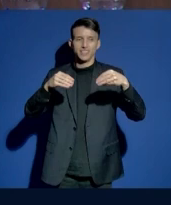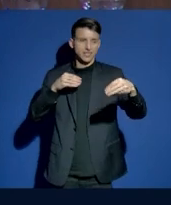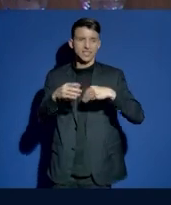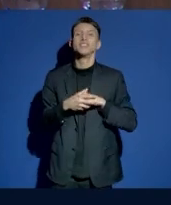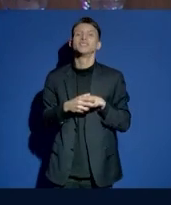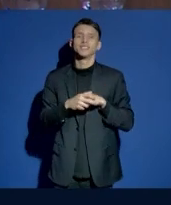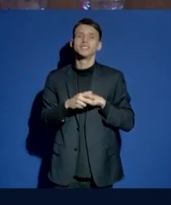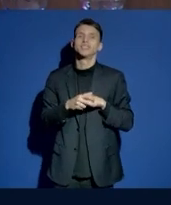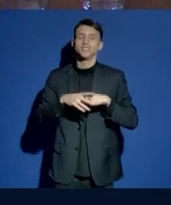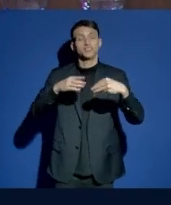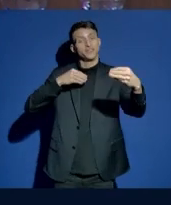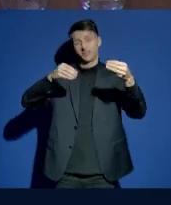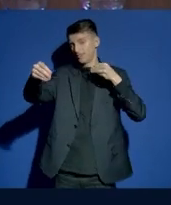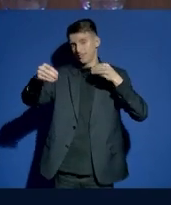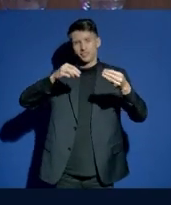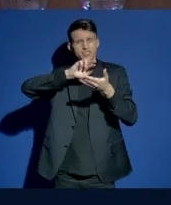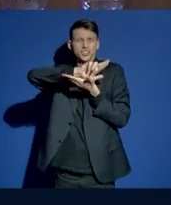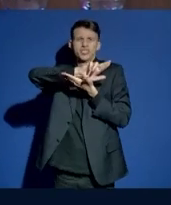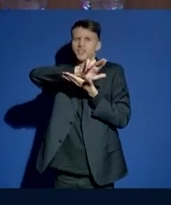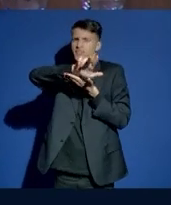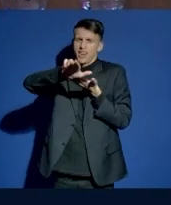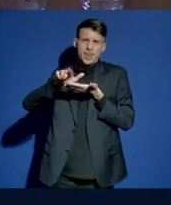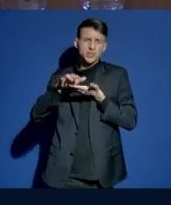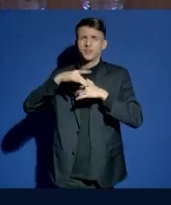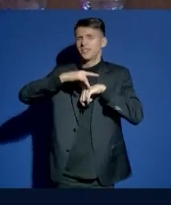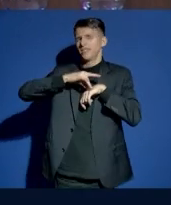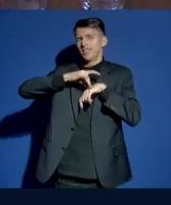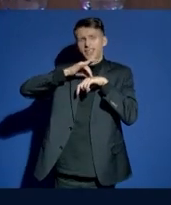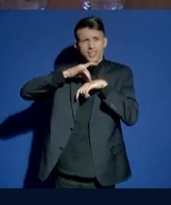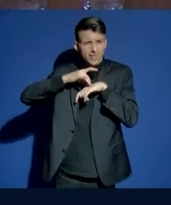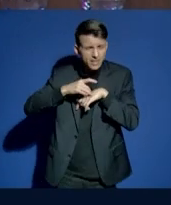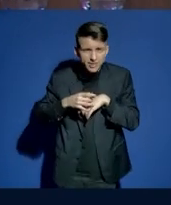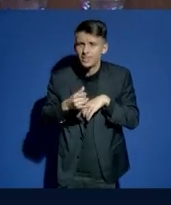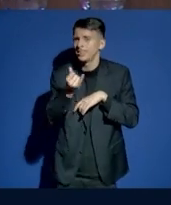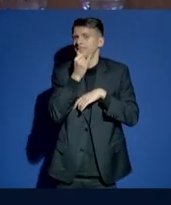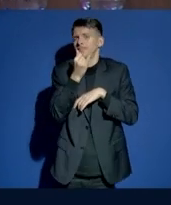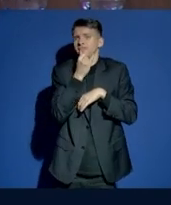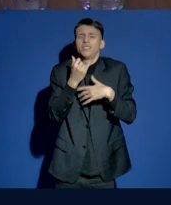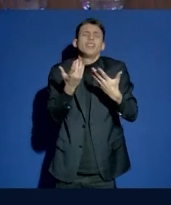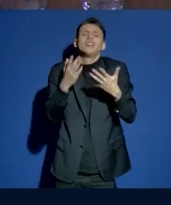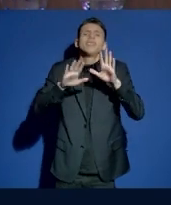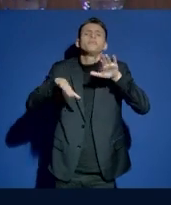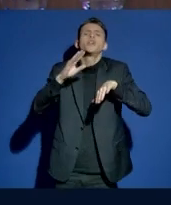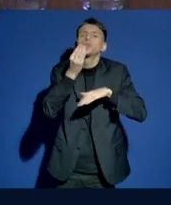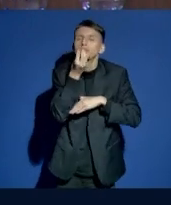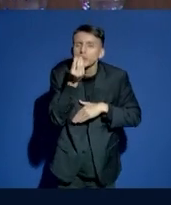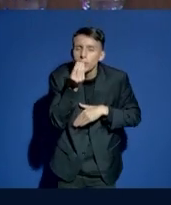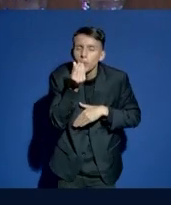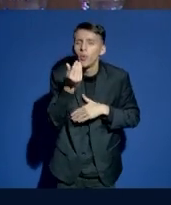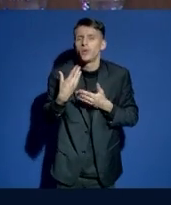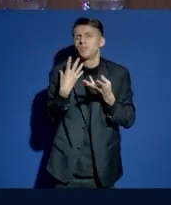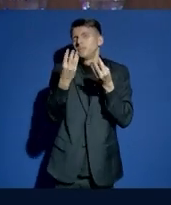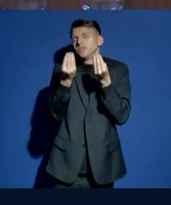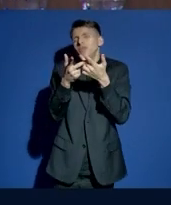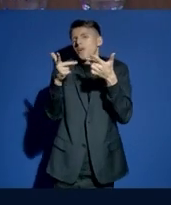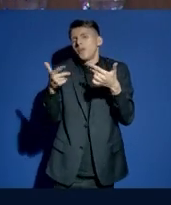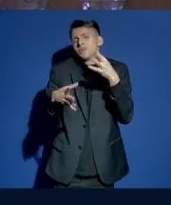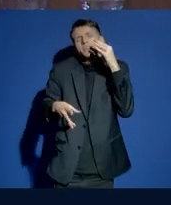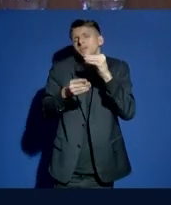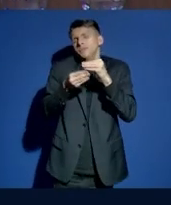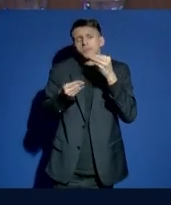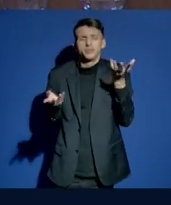que vai do sabor, vai da textura, vai da saudabilidade, que é um conjunto de coisas. E que